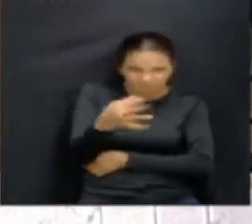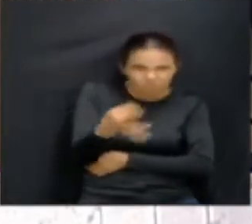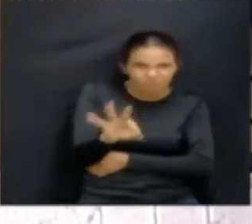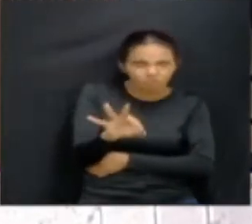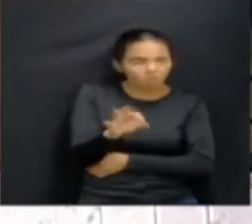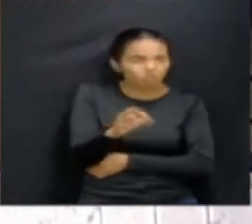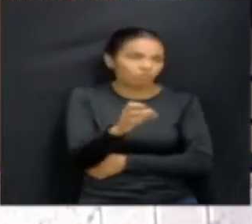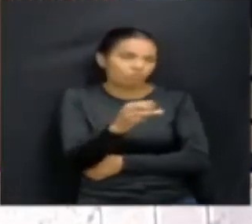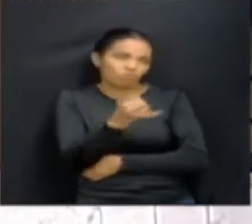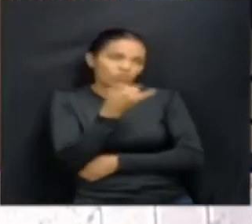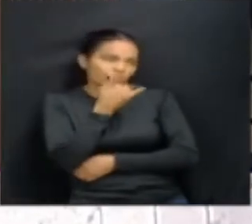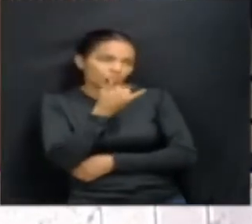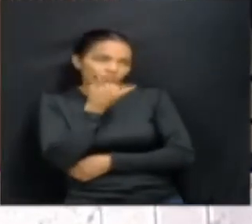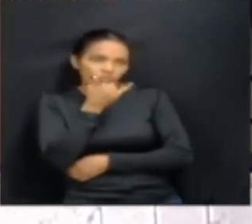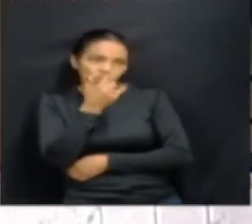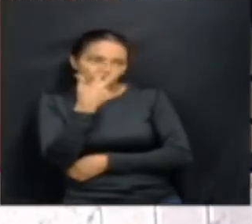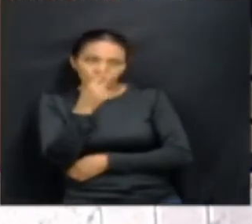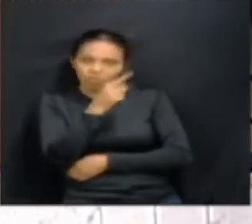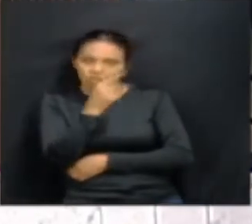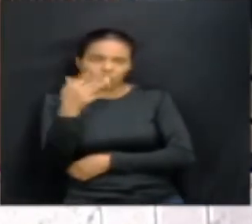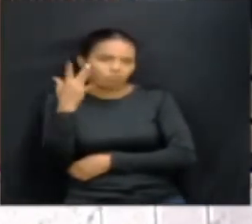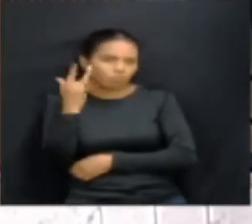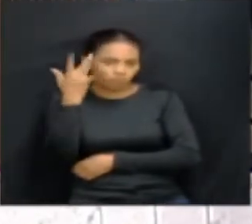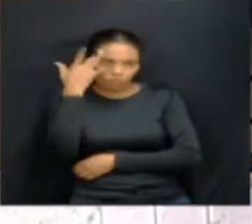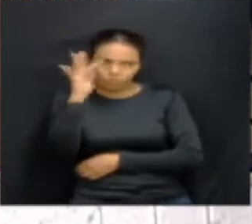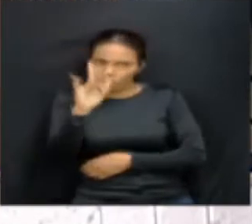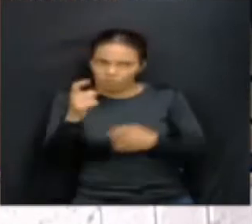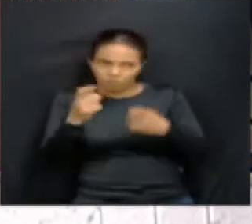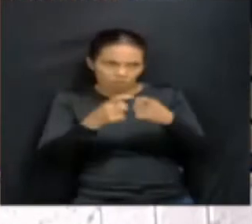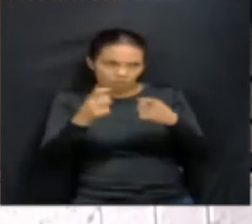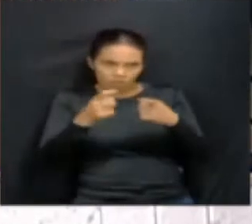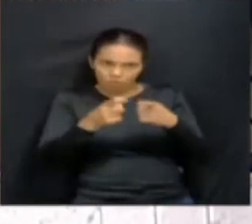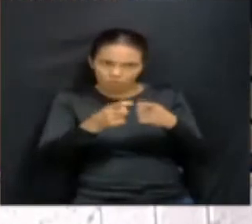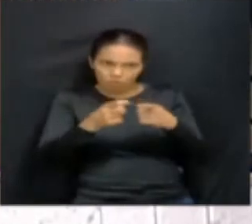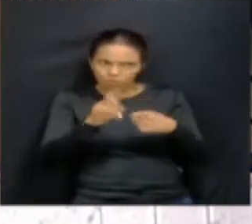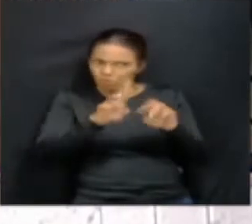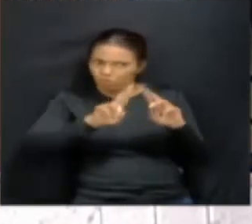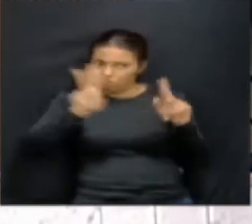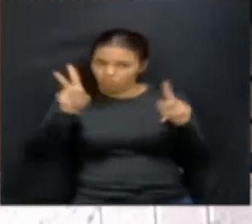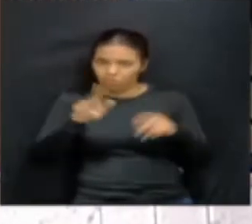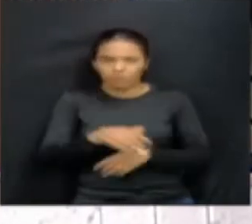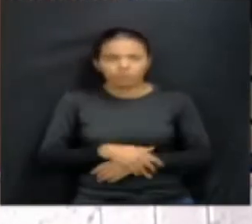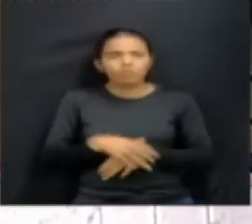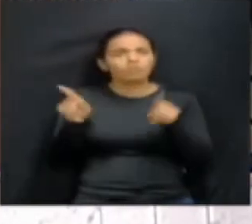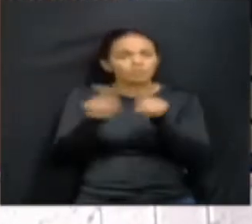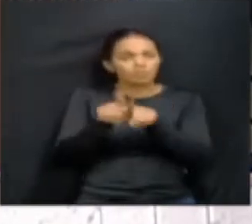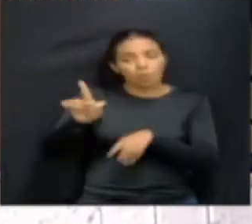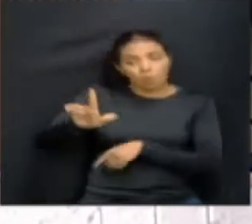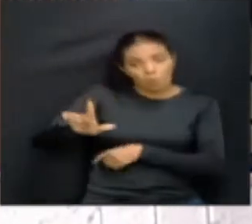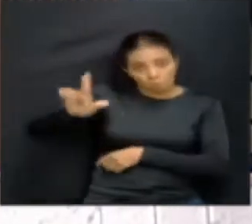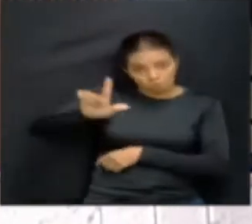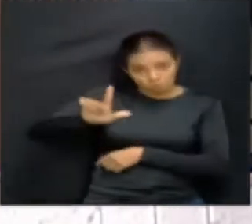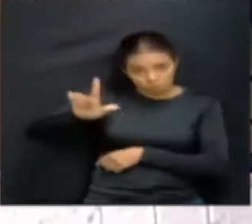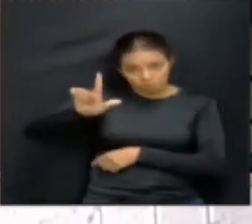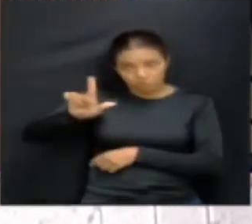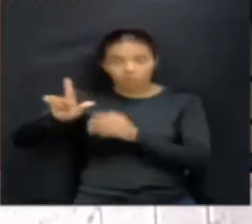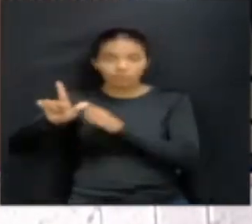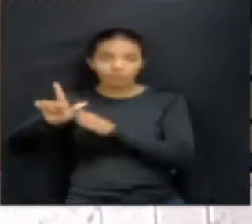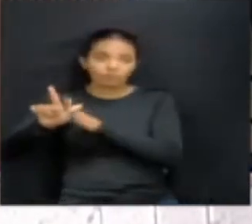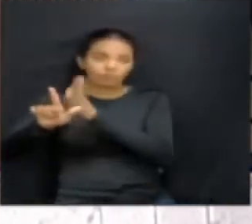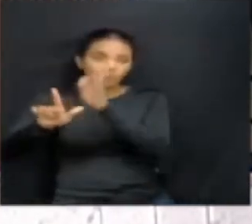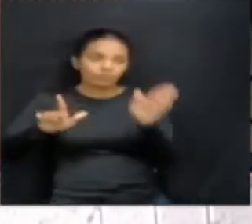diferente Ministro tem sai de Londrina hoje com caminhão também de 9 eixos e vai para Curitiba paga